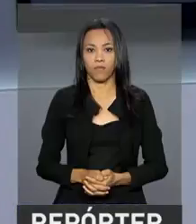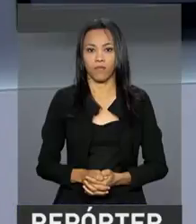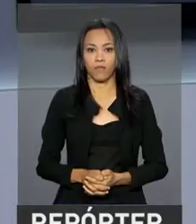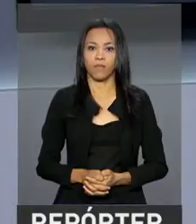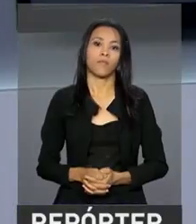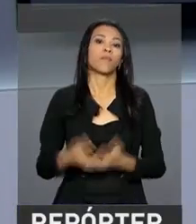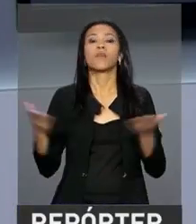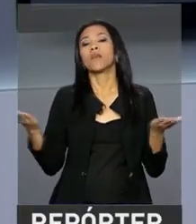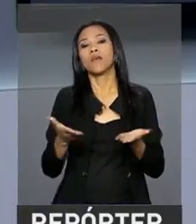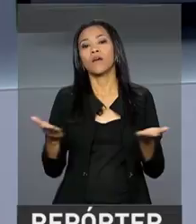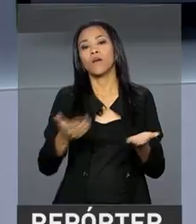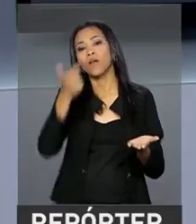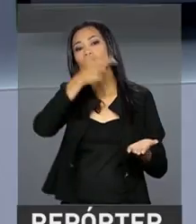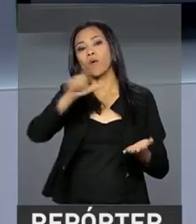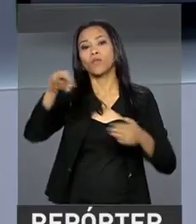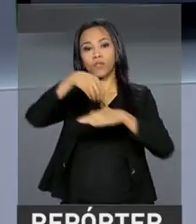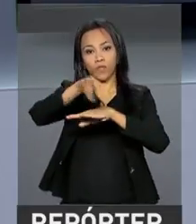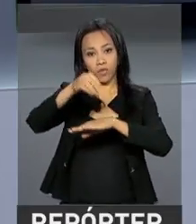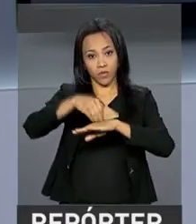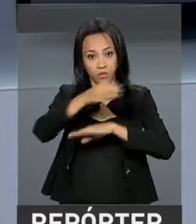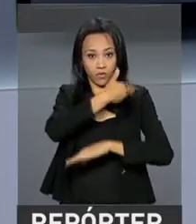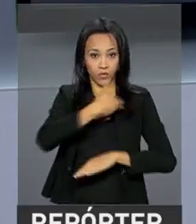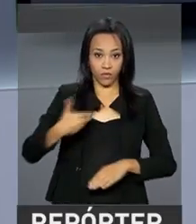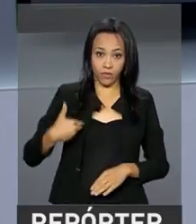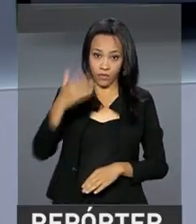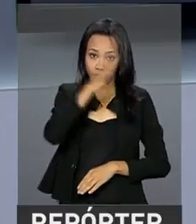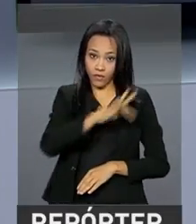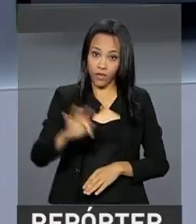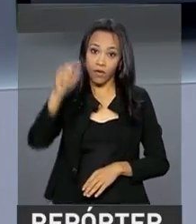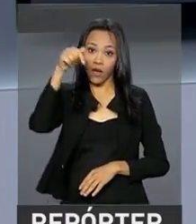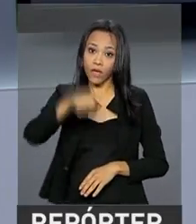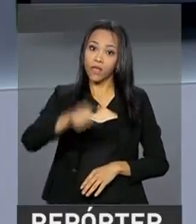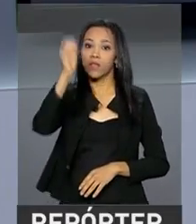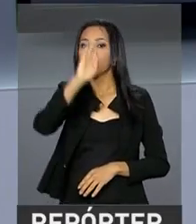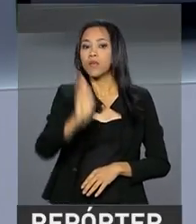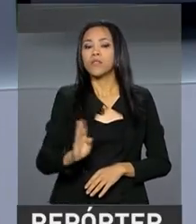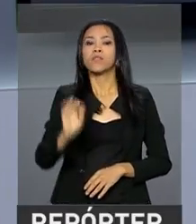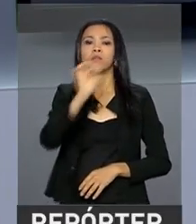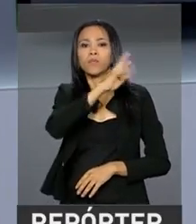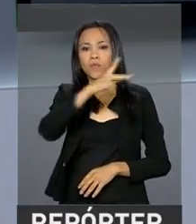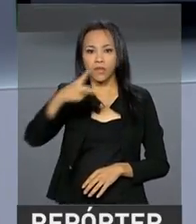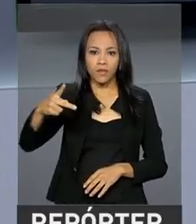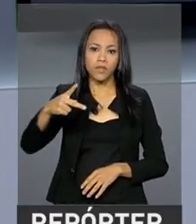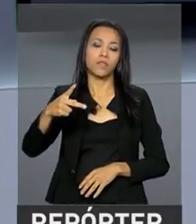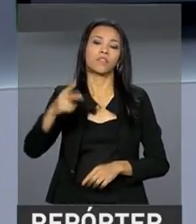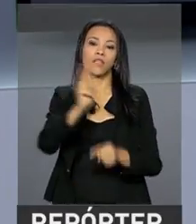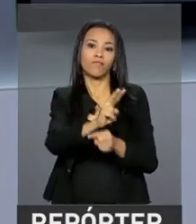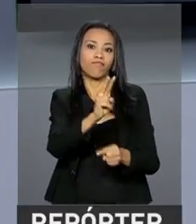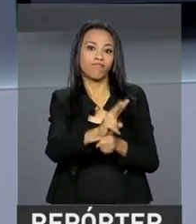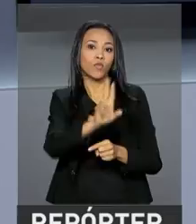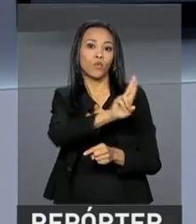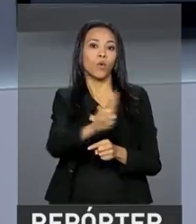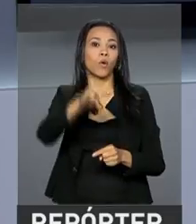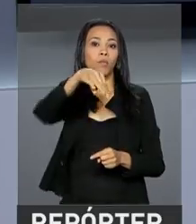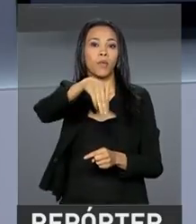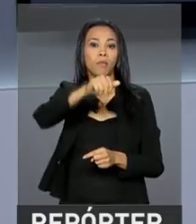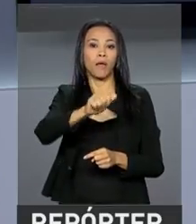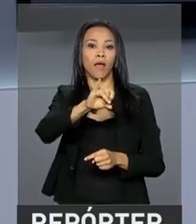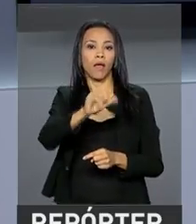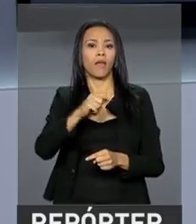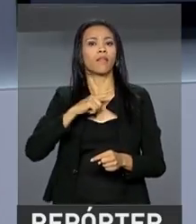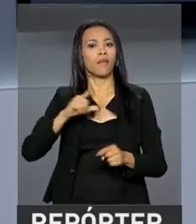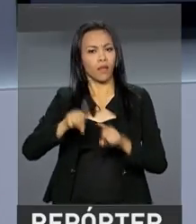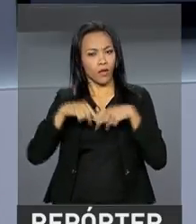e seguimos agora com outras notícias do governo federal aqui no Brasil o presidente em exercício Rodrigo Maia tem reuniões no Palácio do